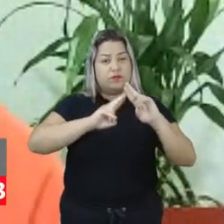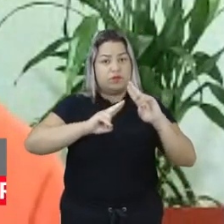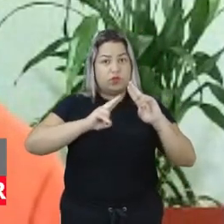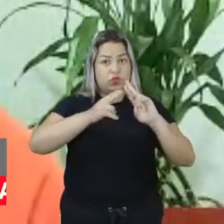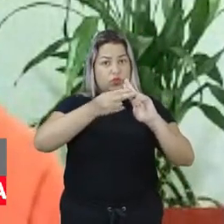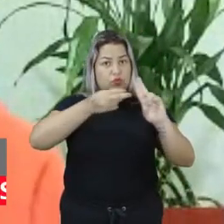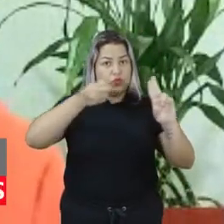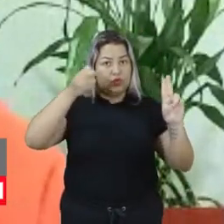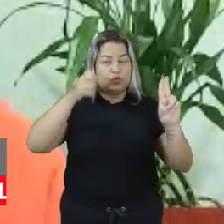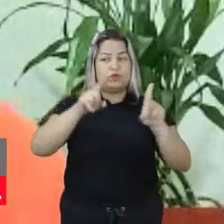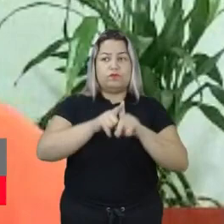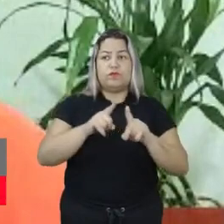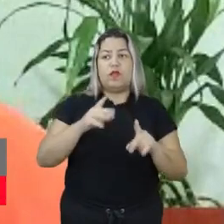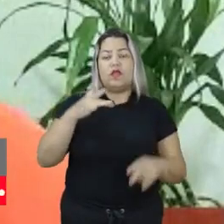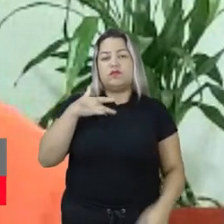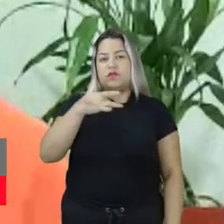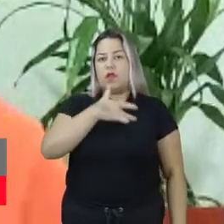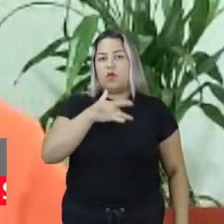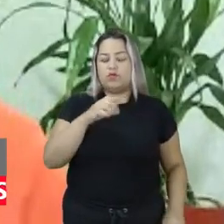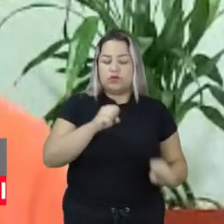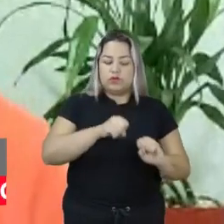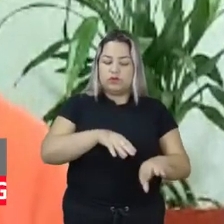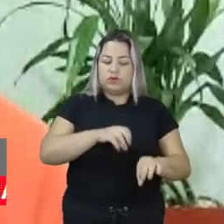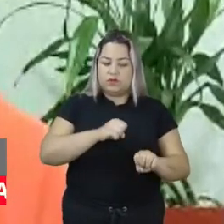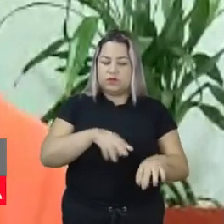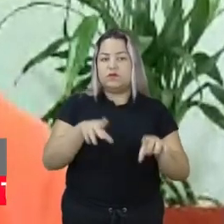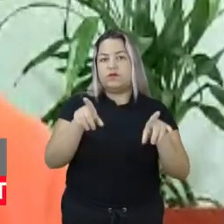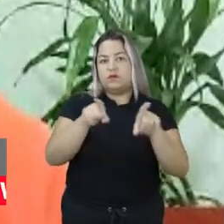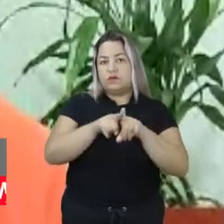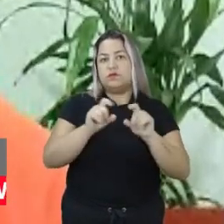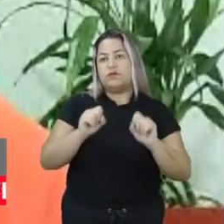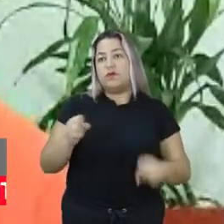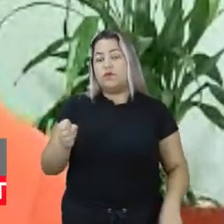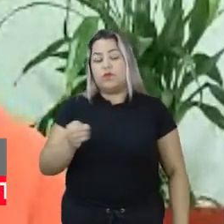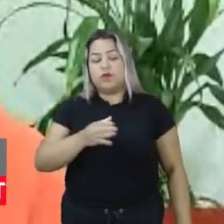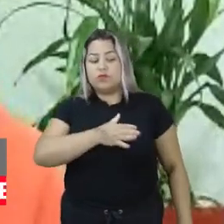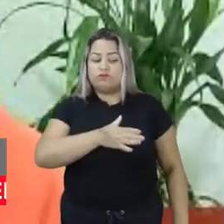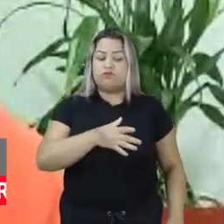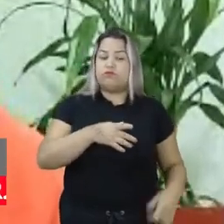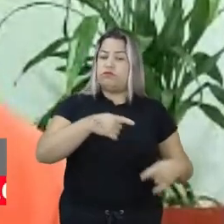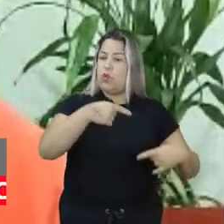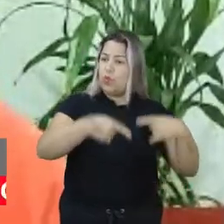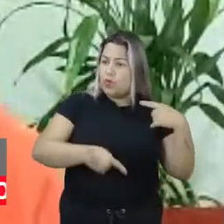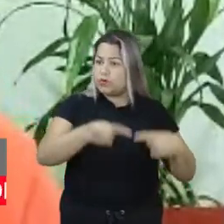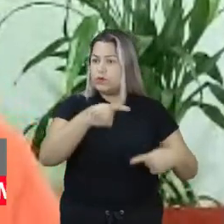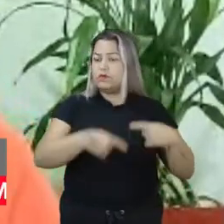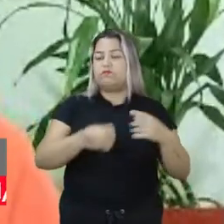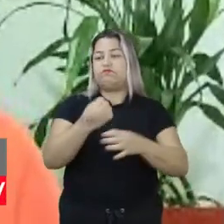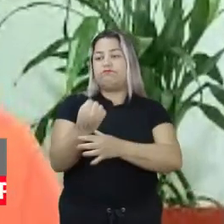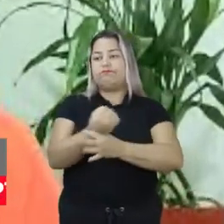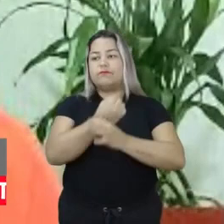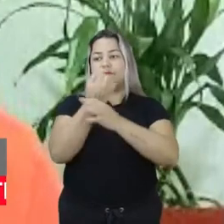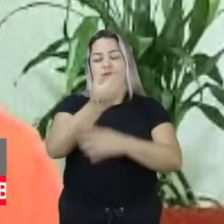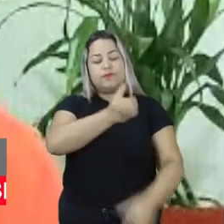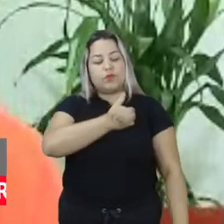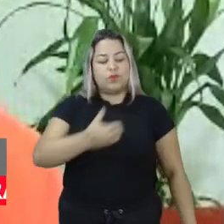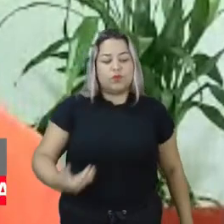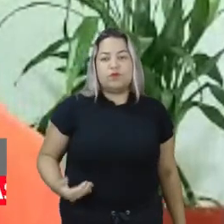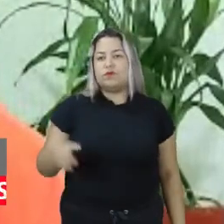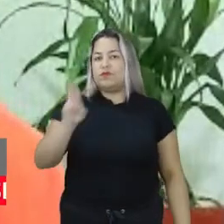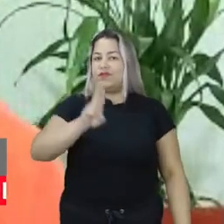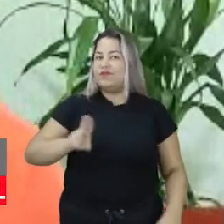prestado pelo SUS, ou seja, saúde e educação. E, além disso, estamos dando uma nova dinâmica na política de segurança pública, usando mais